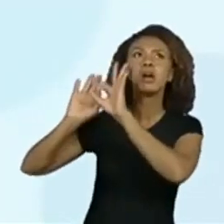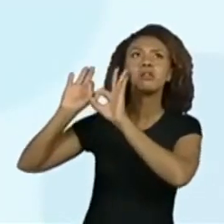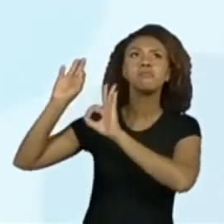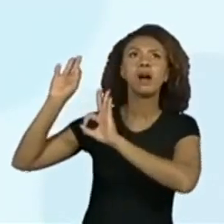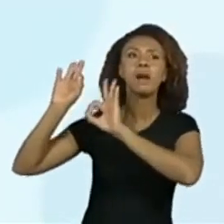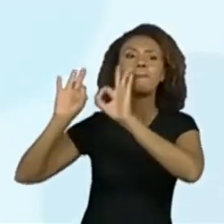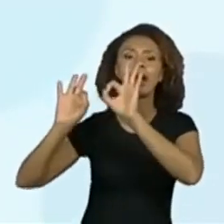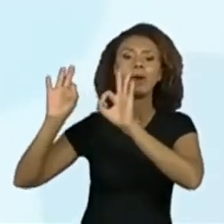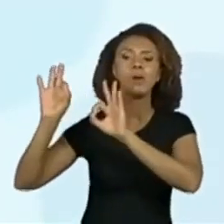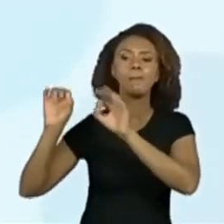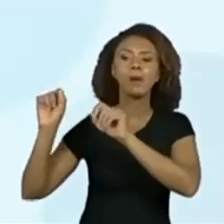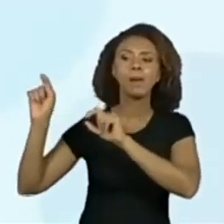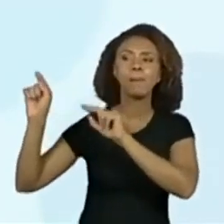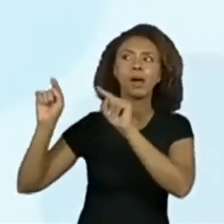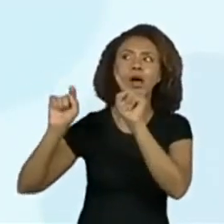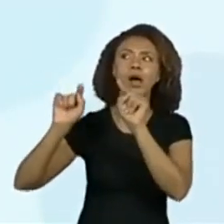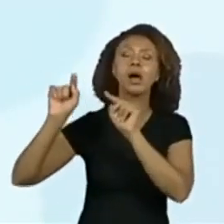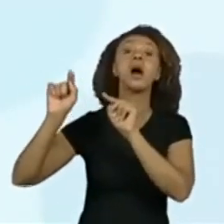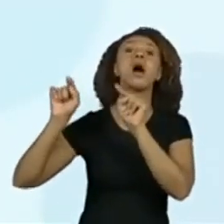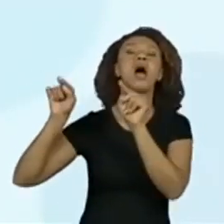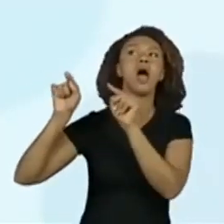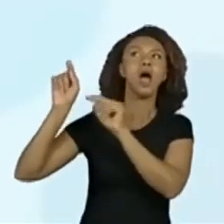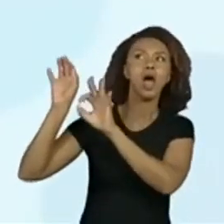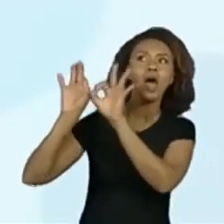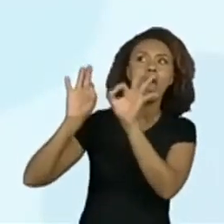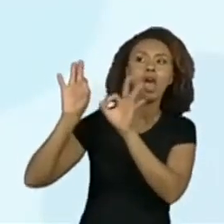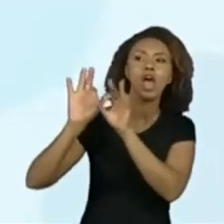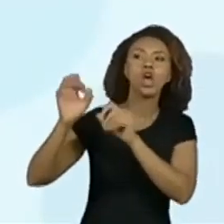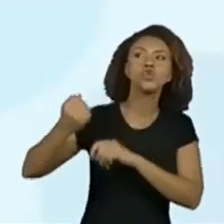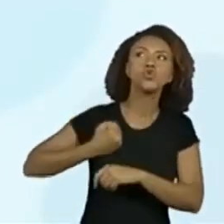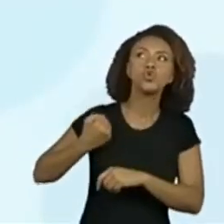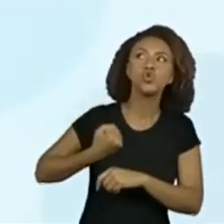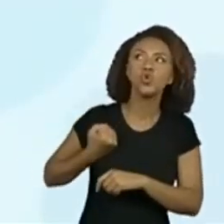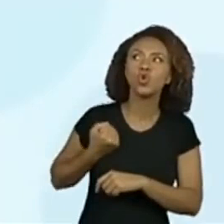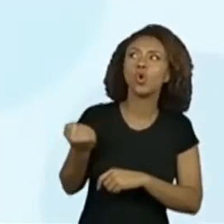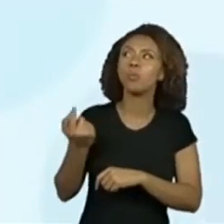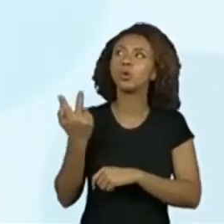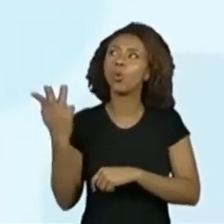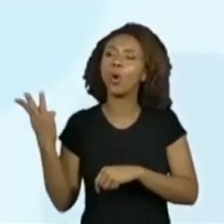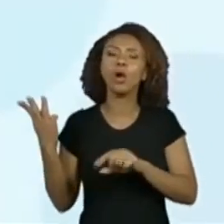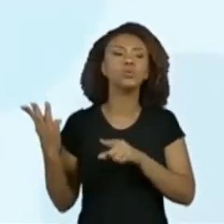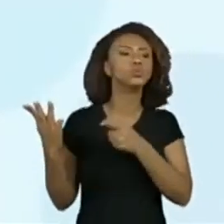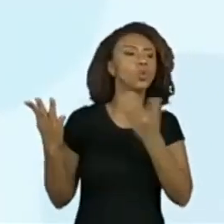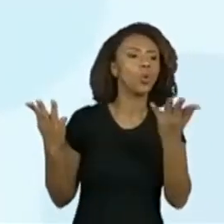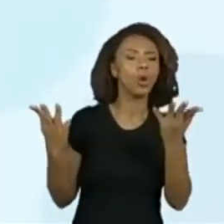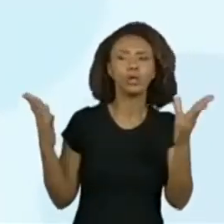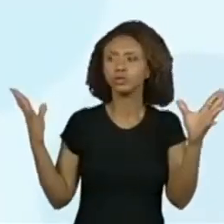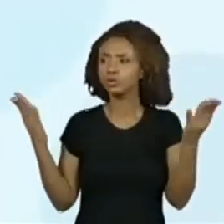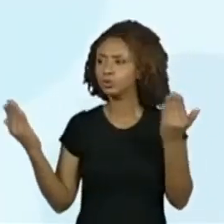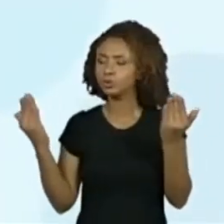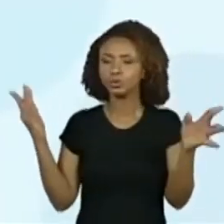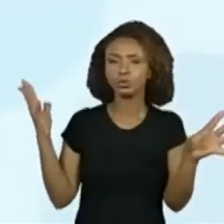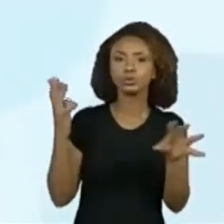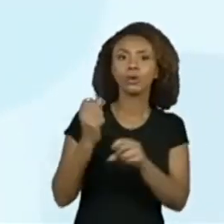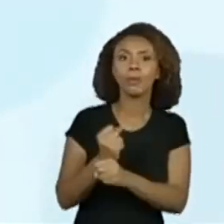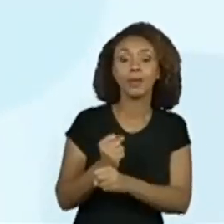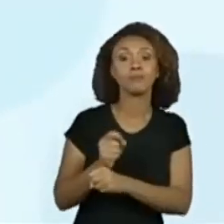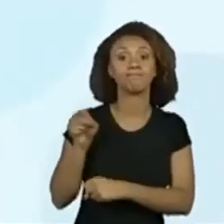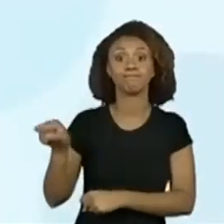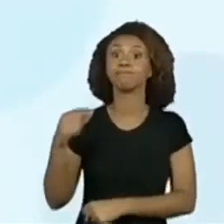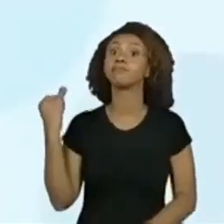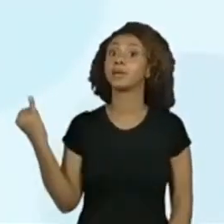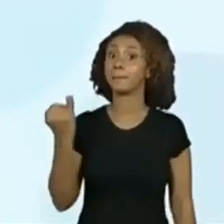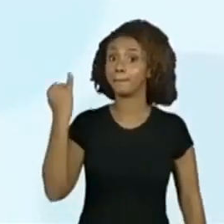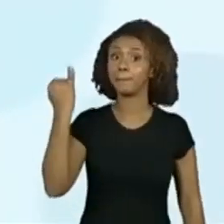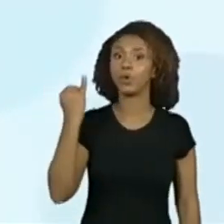organizam as informações não é os números com com os quais ele vai lidar Então essa organização é de Total importância